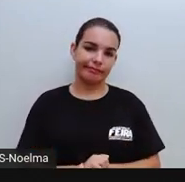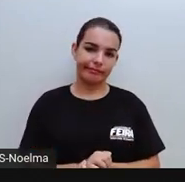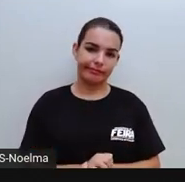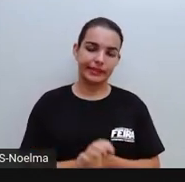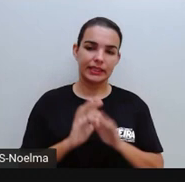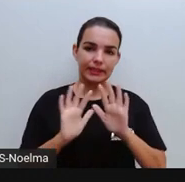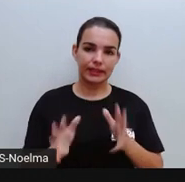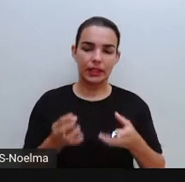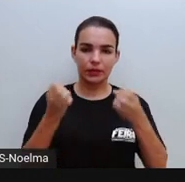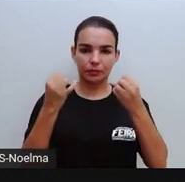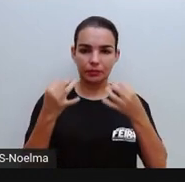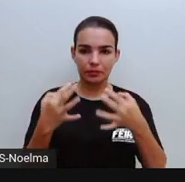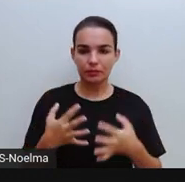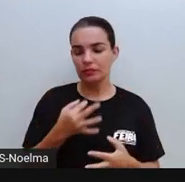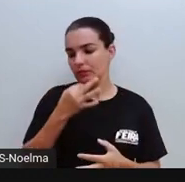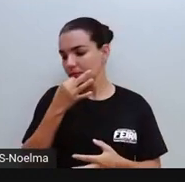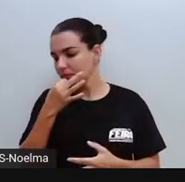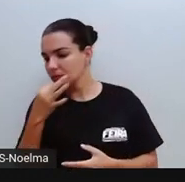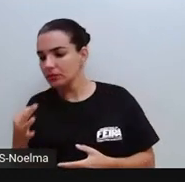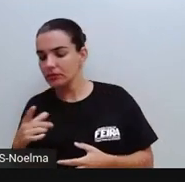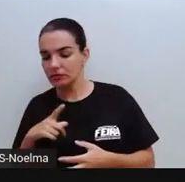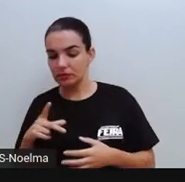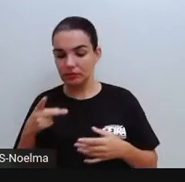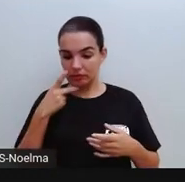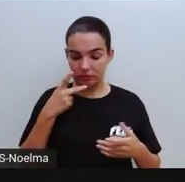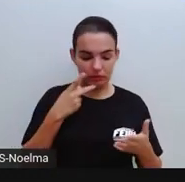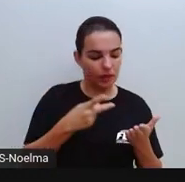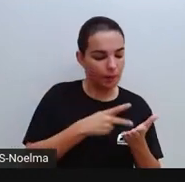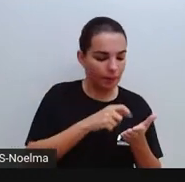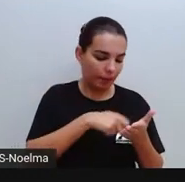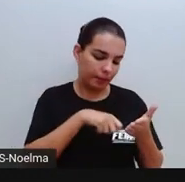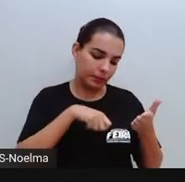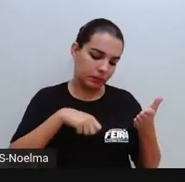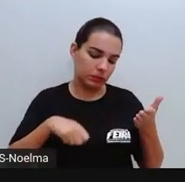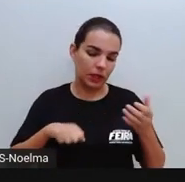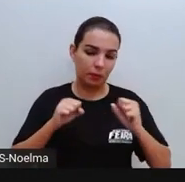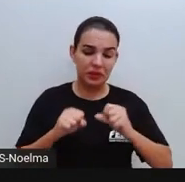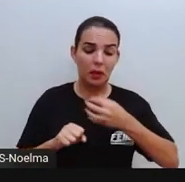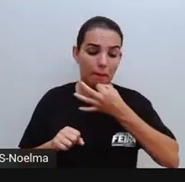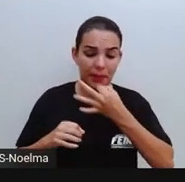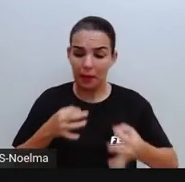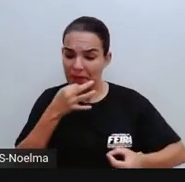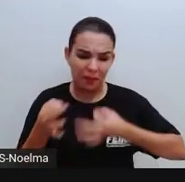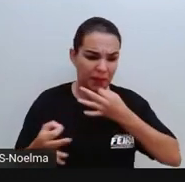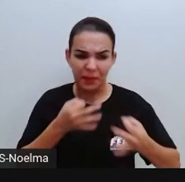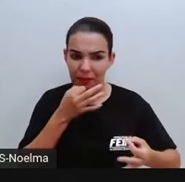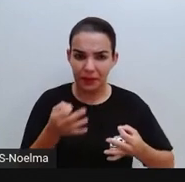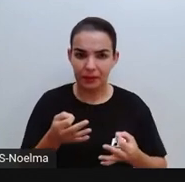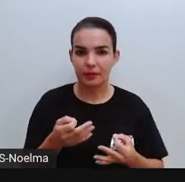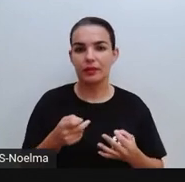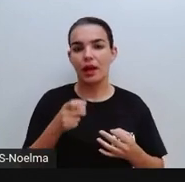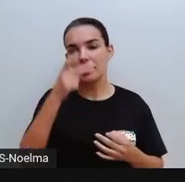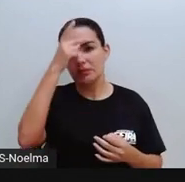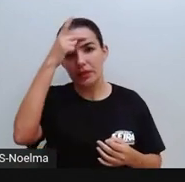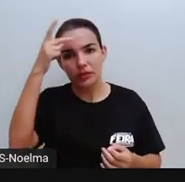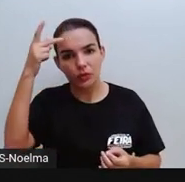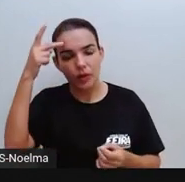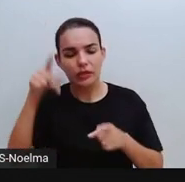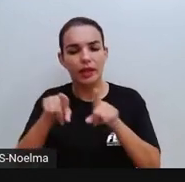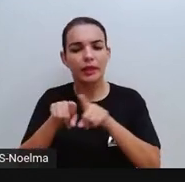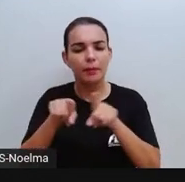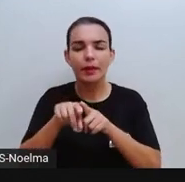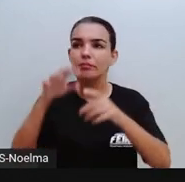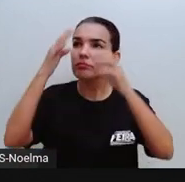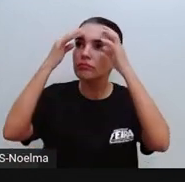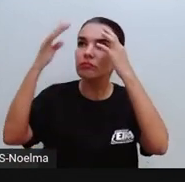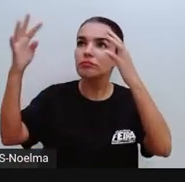onde a pessoa que está ali falando é tá fazendo uma crítica sobre algo para que as pessoas comecem